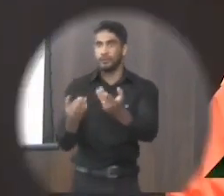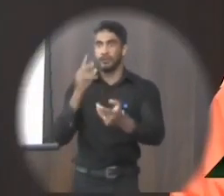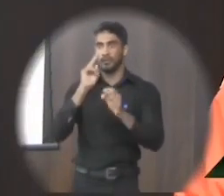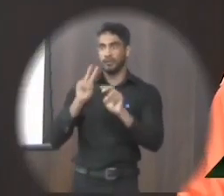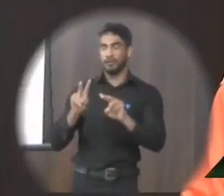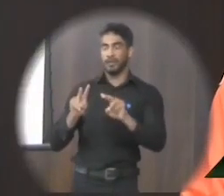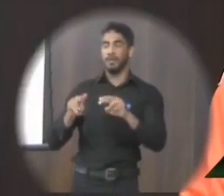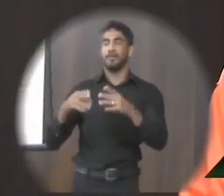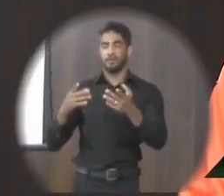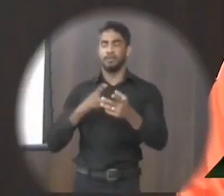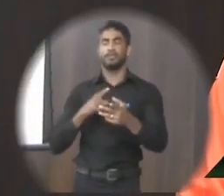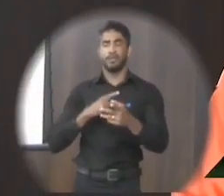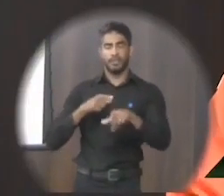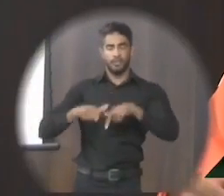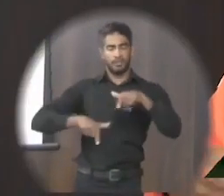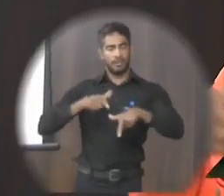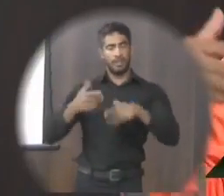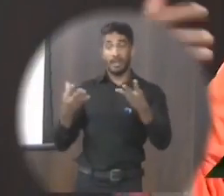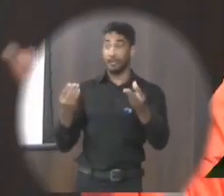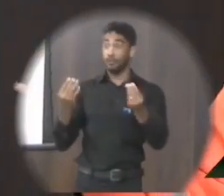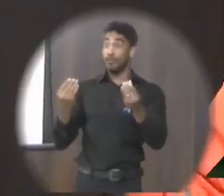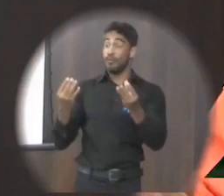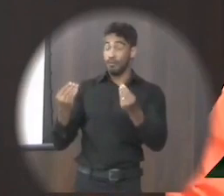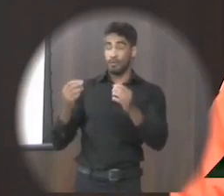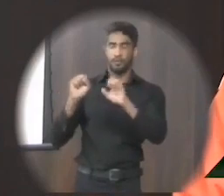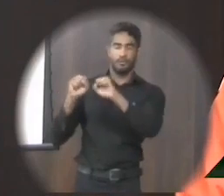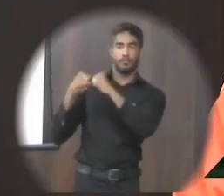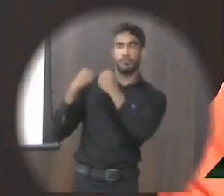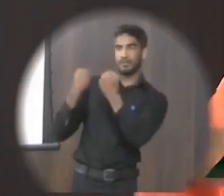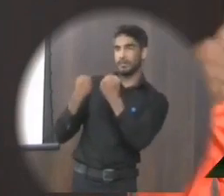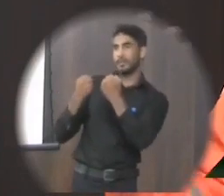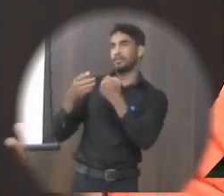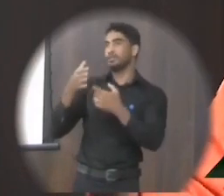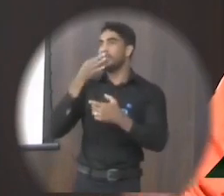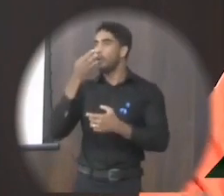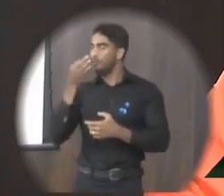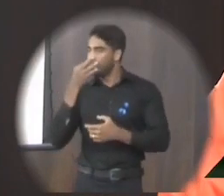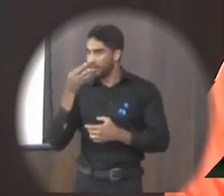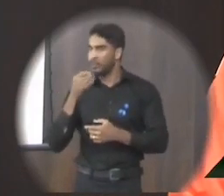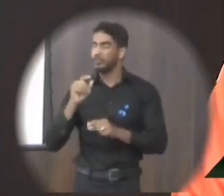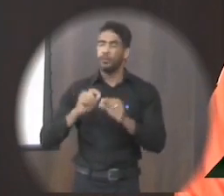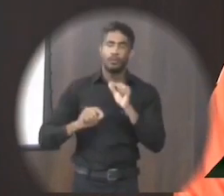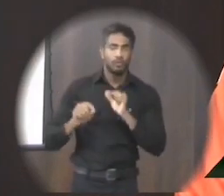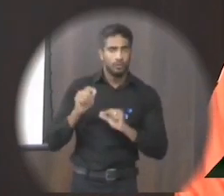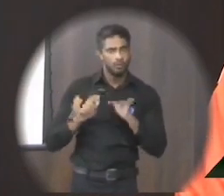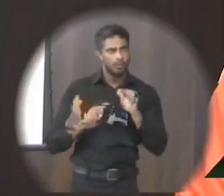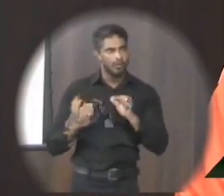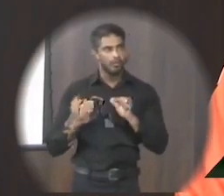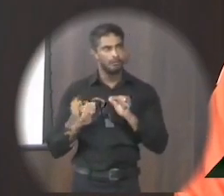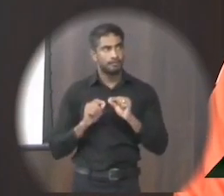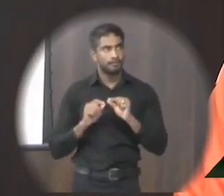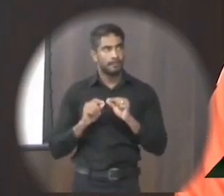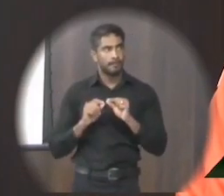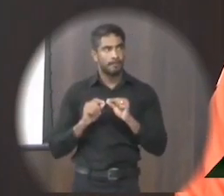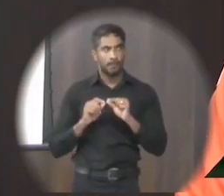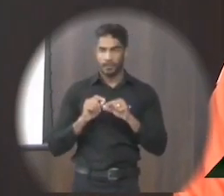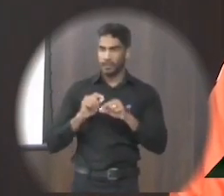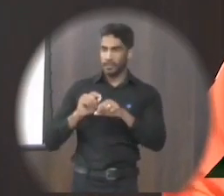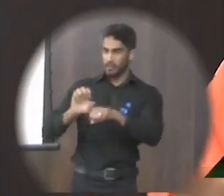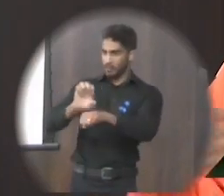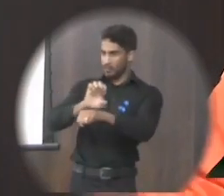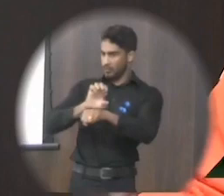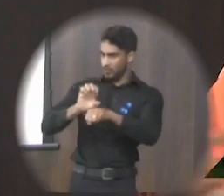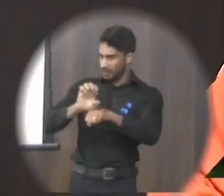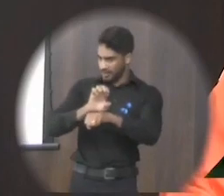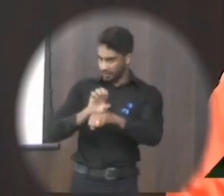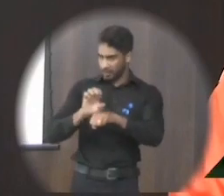com essa prevenção. E a gente sugere isso, tá? Sugerimos para o executivo,